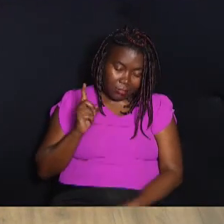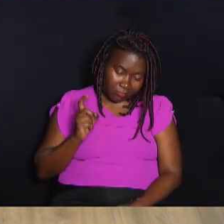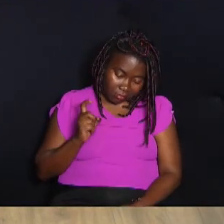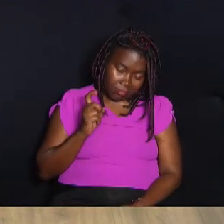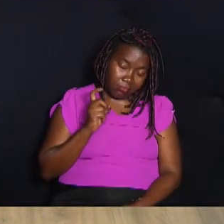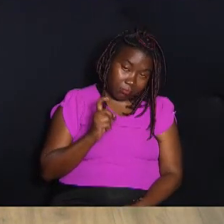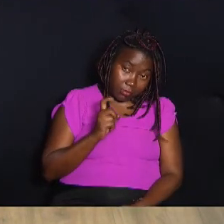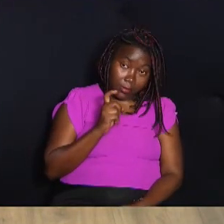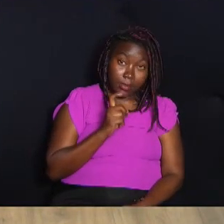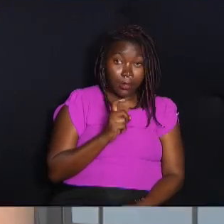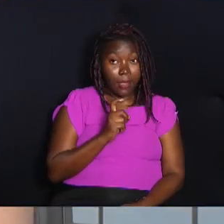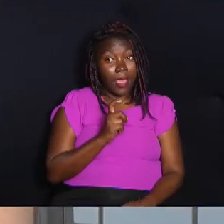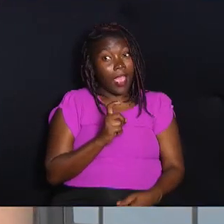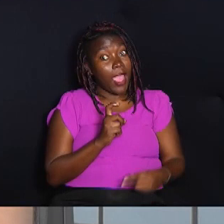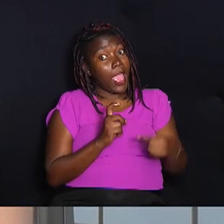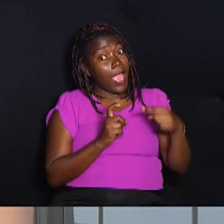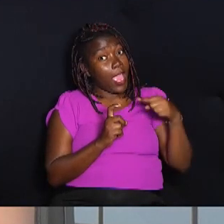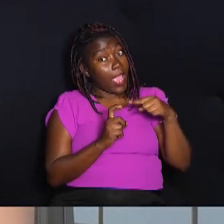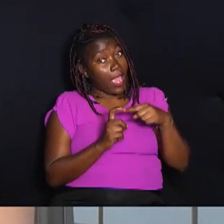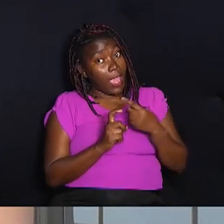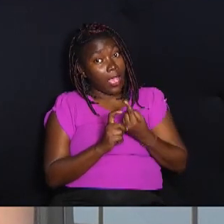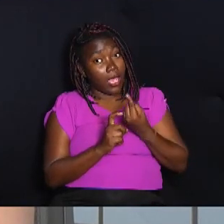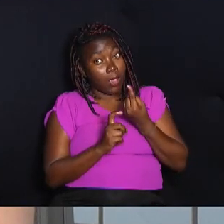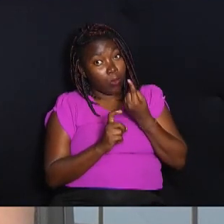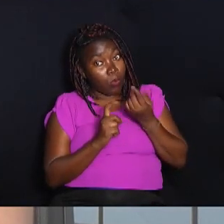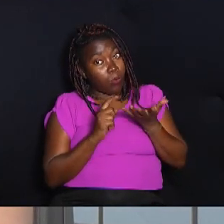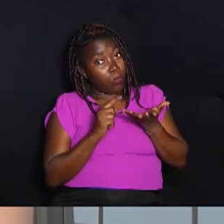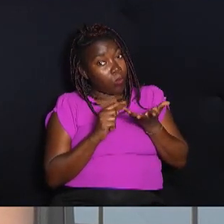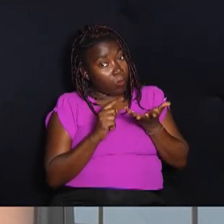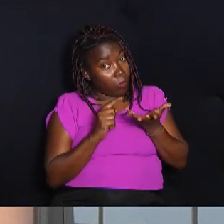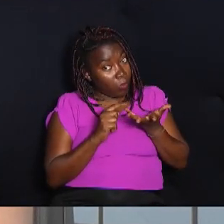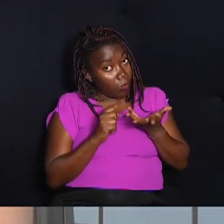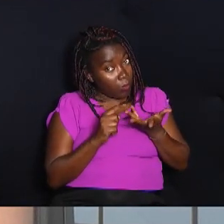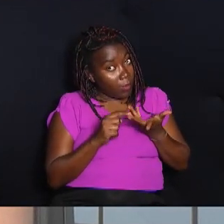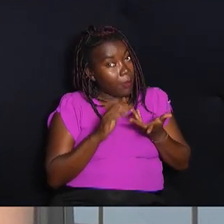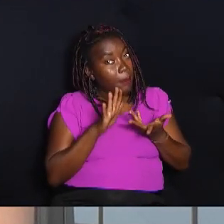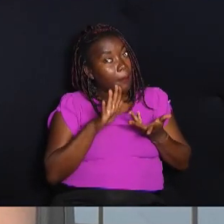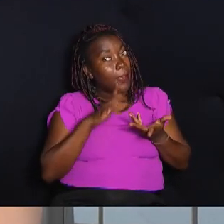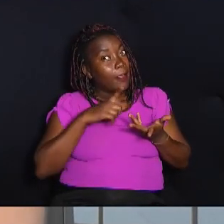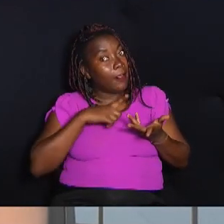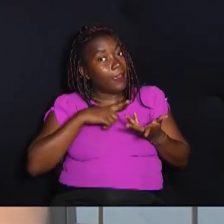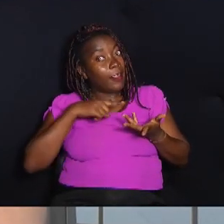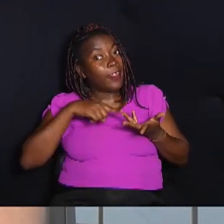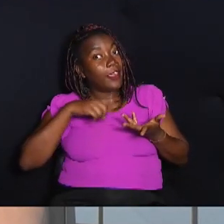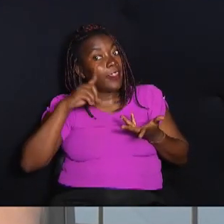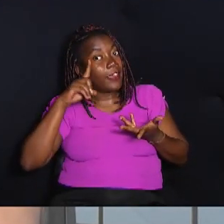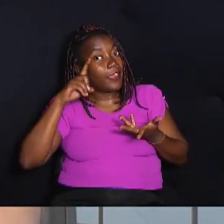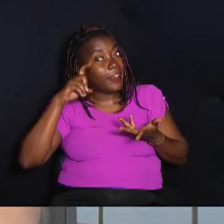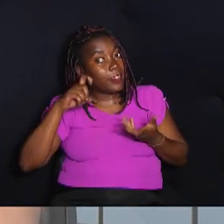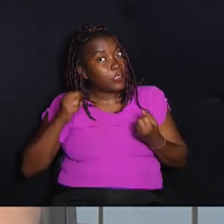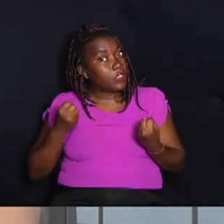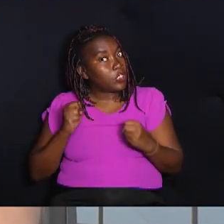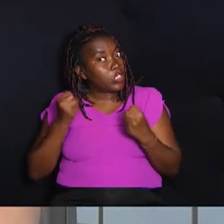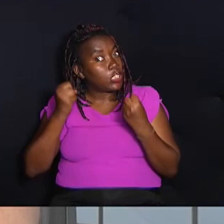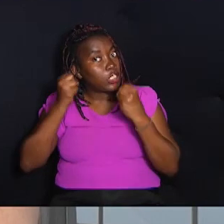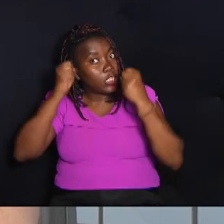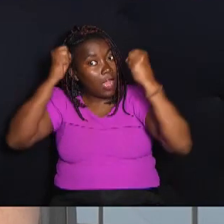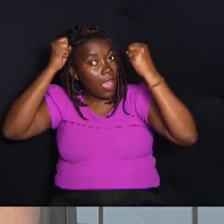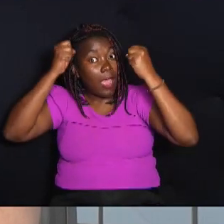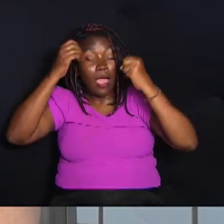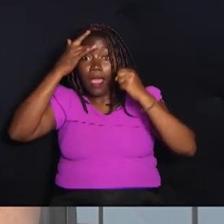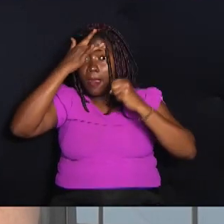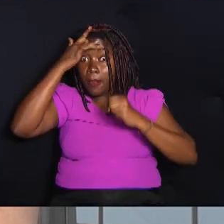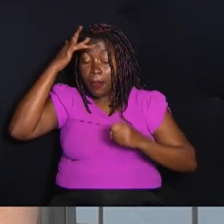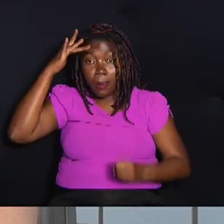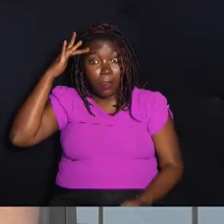Então, esse é um aspecto, um sintoma da depressão, mas existe aquela depressão reativa, em que a pessoa é